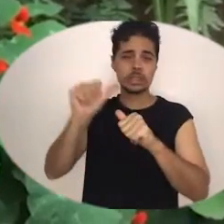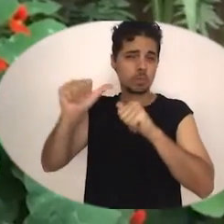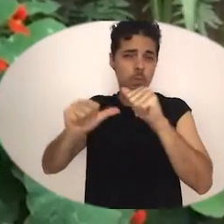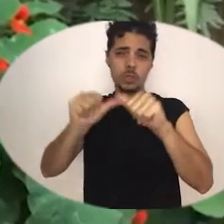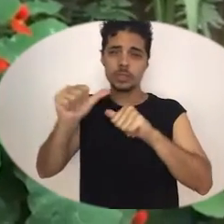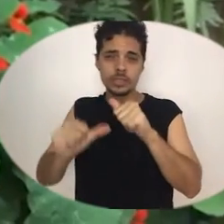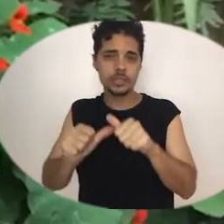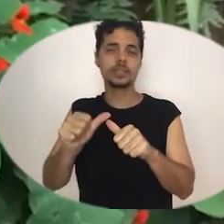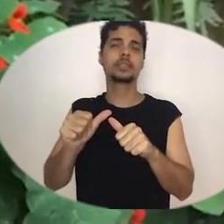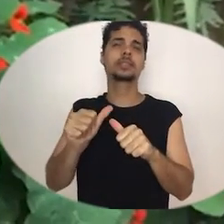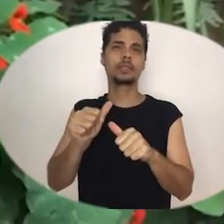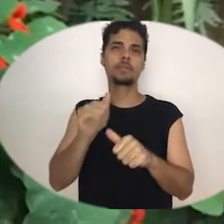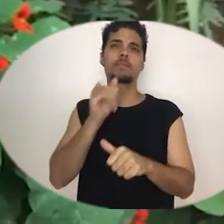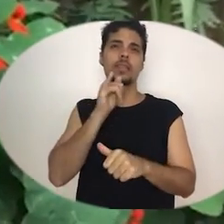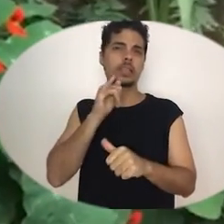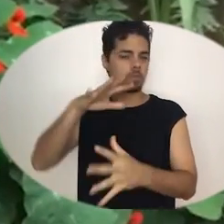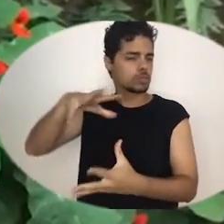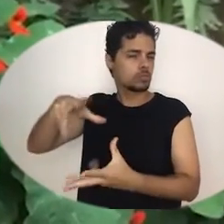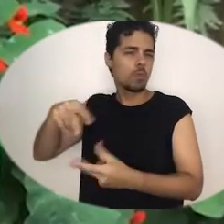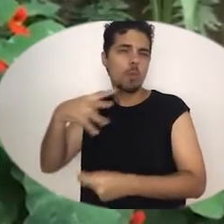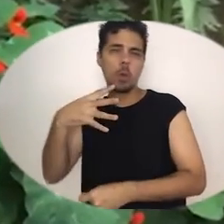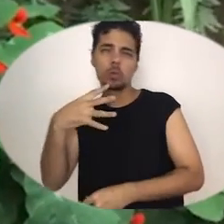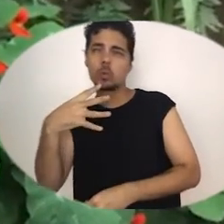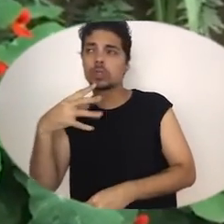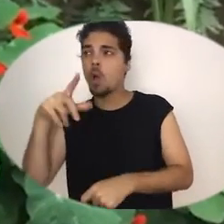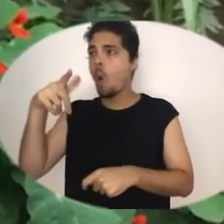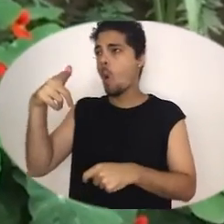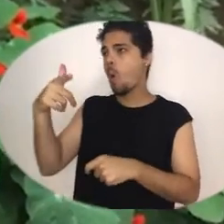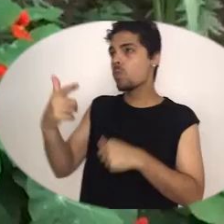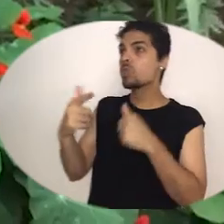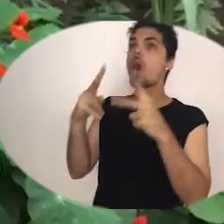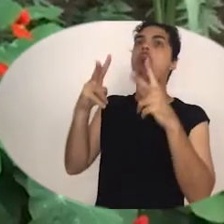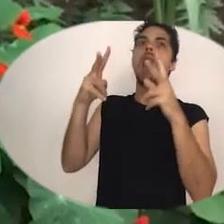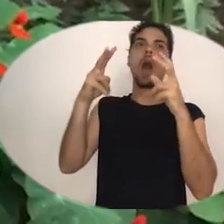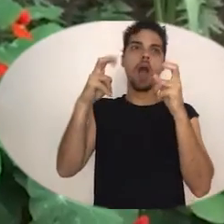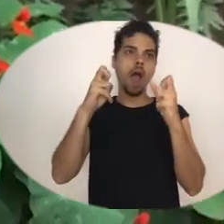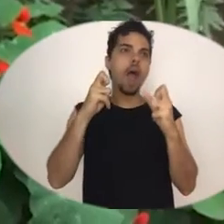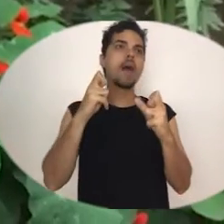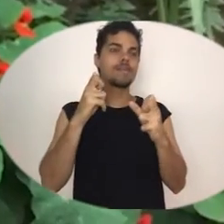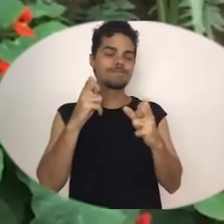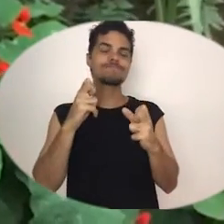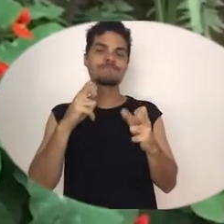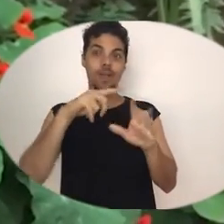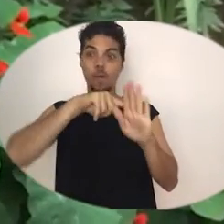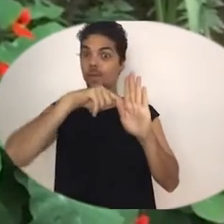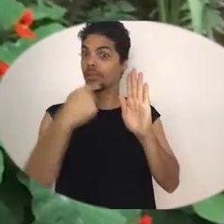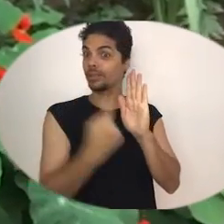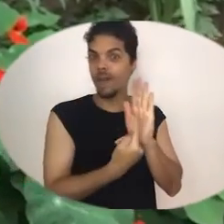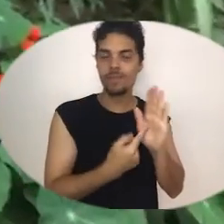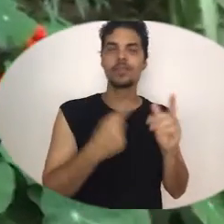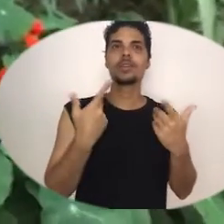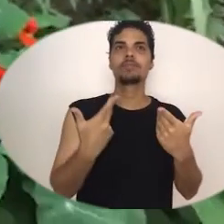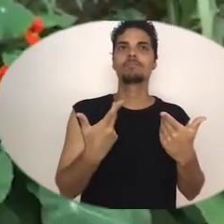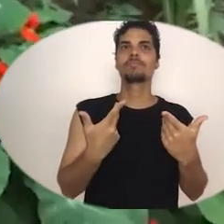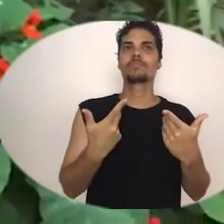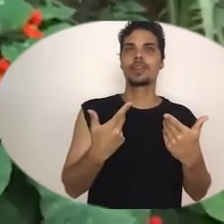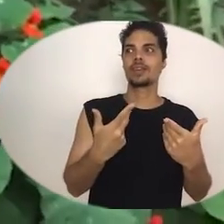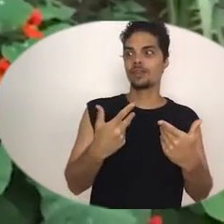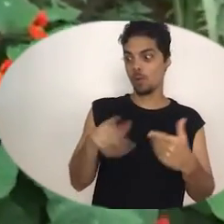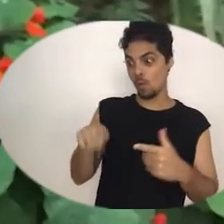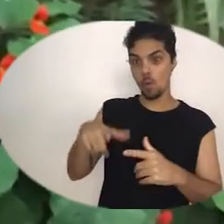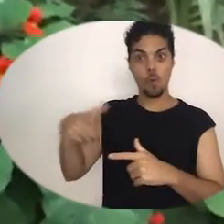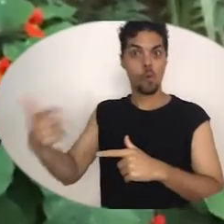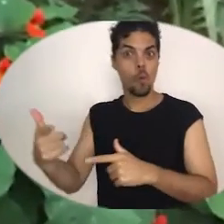outro viver, outros viveres, outros mundos, outras realidades, um despertar